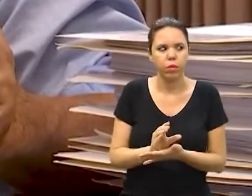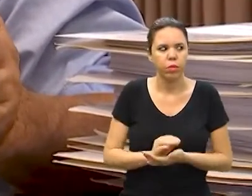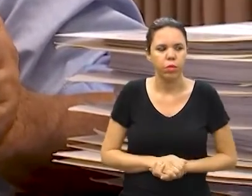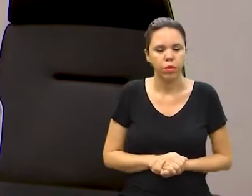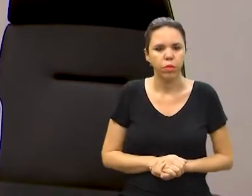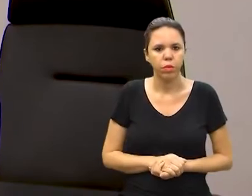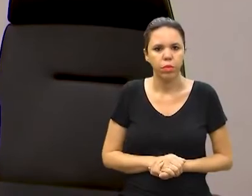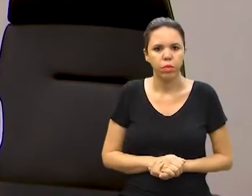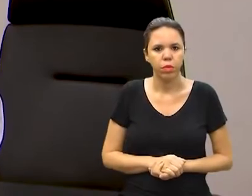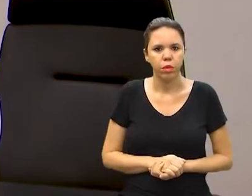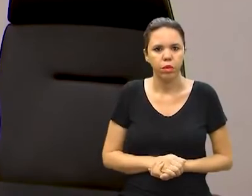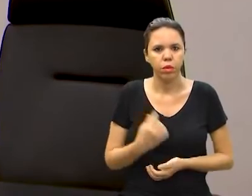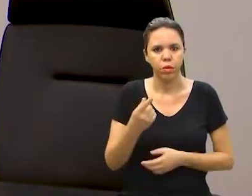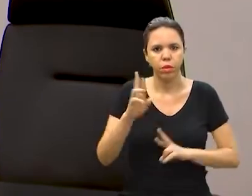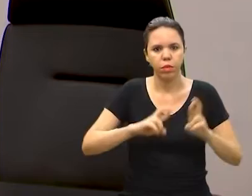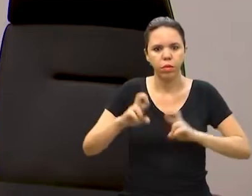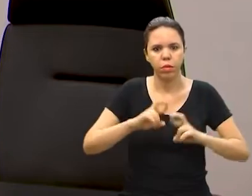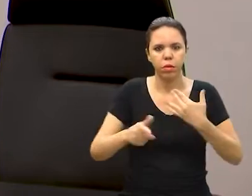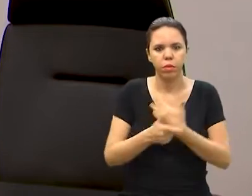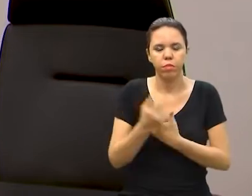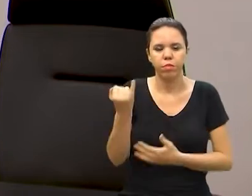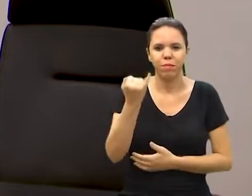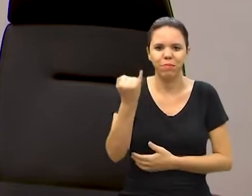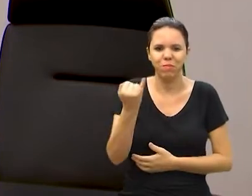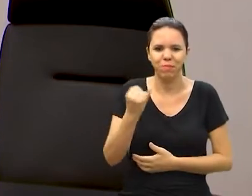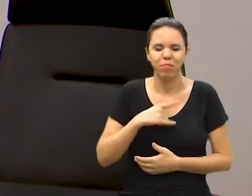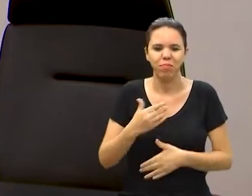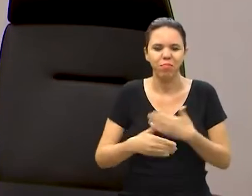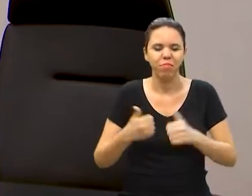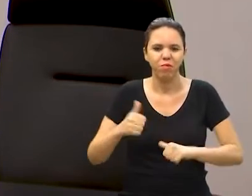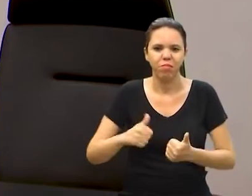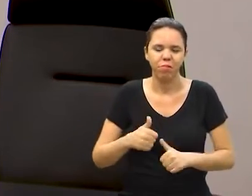e Orçamento. A nossa função é analisar se tem importância para a cidade, temos